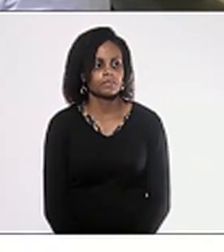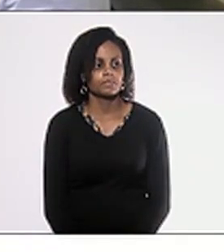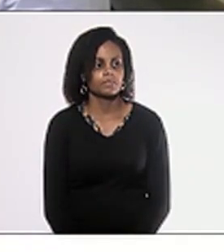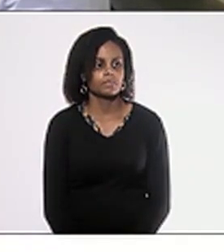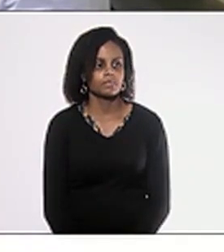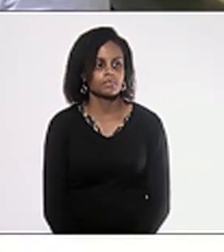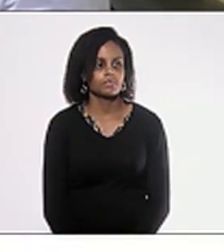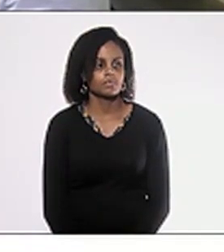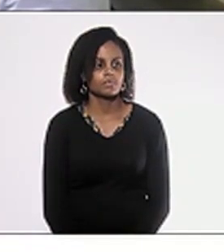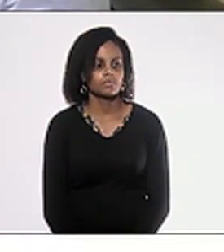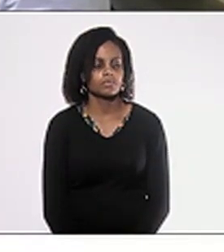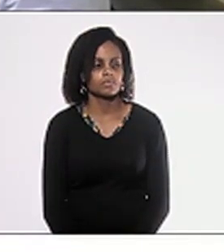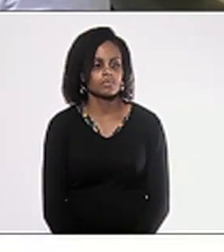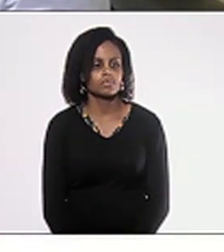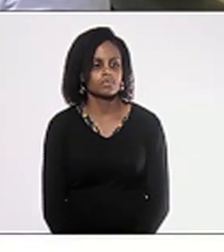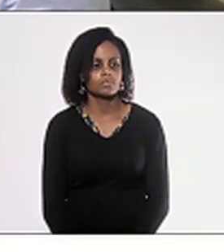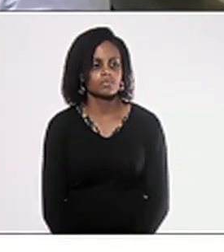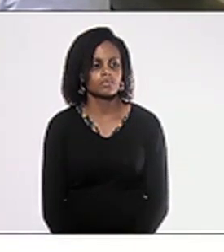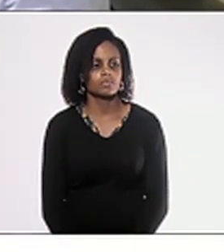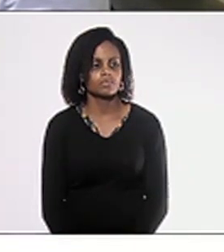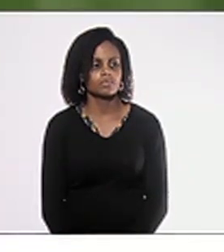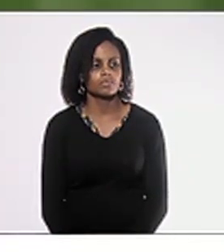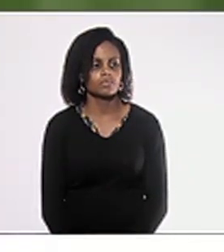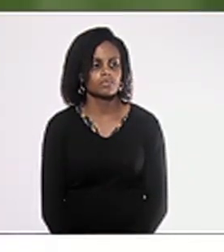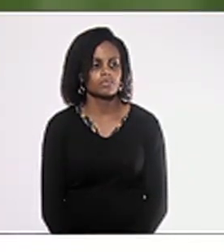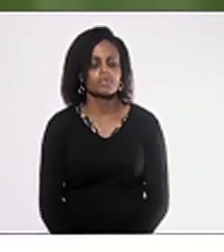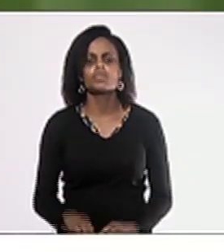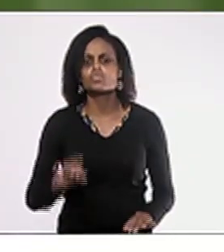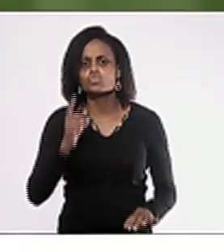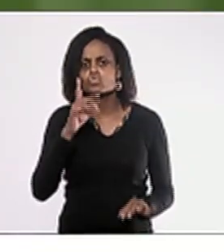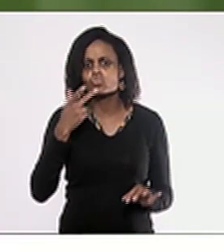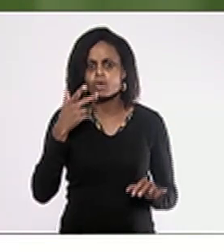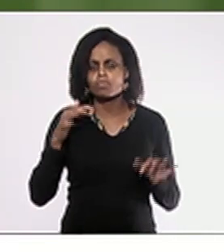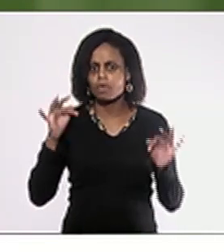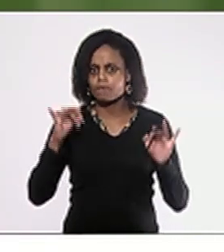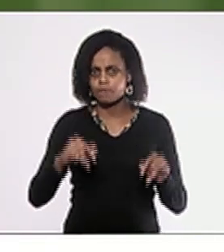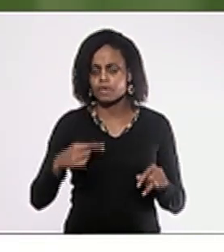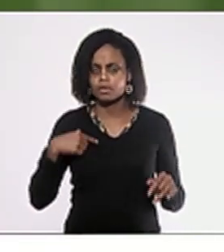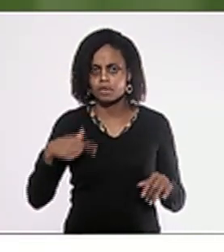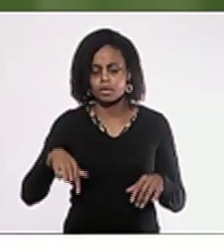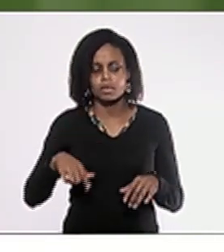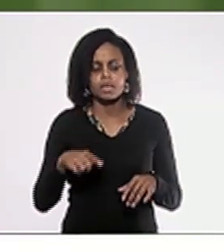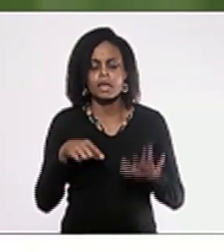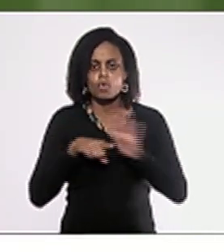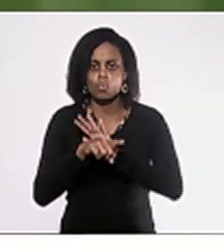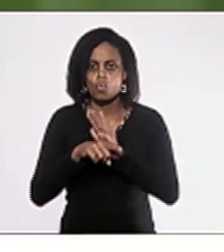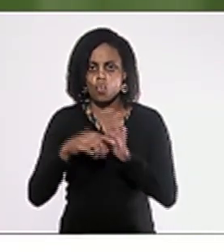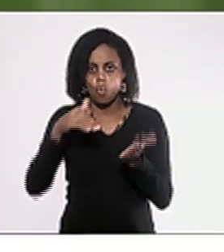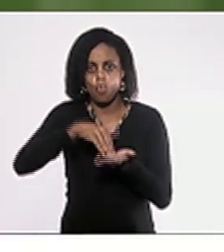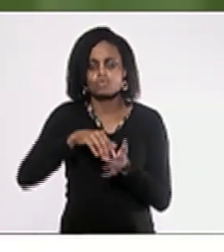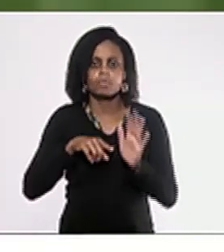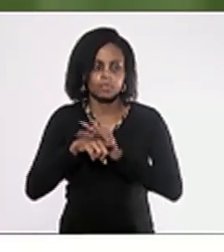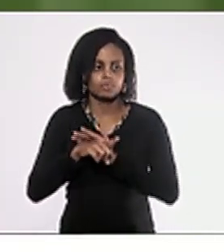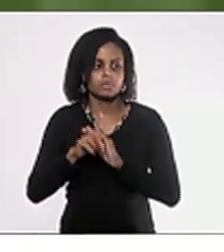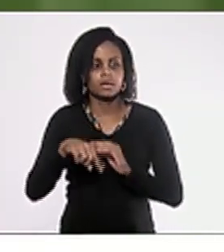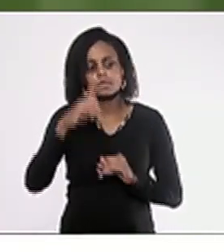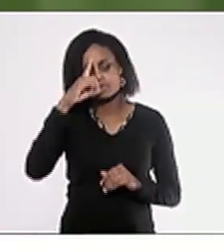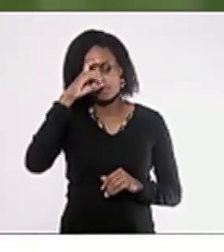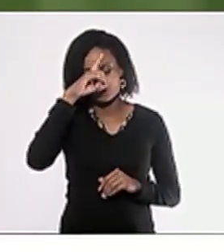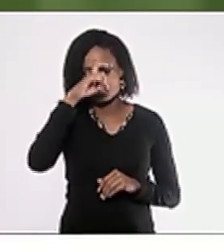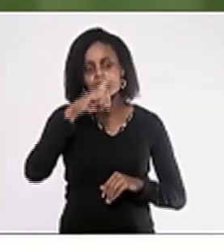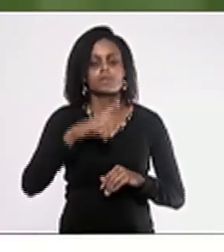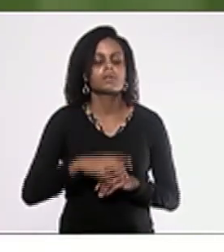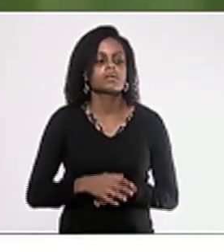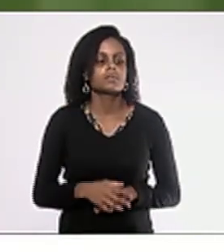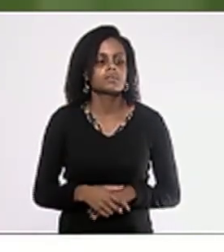essa comissão, então. Deixa eu só, para encerrar minha participação aqui, fazer uma pergunta em relação à dificuldade que